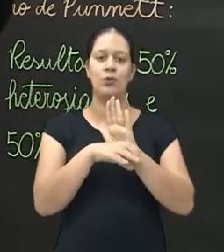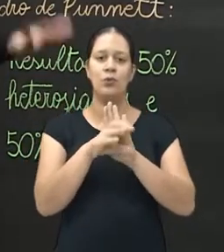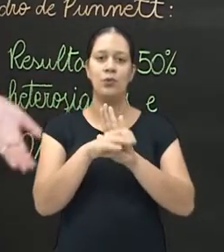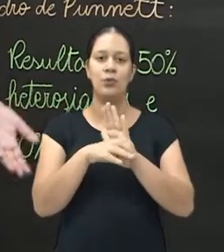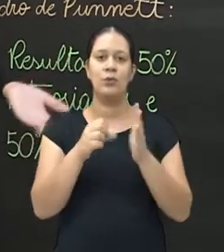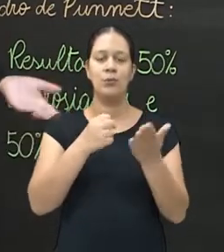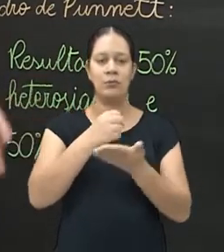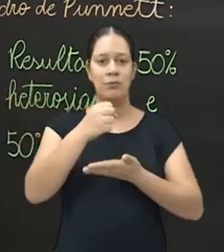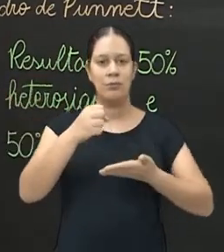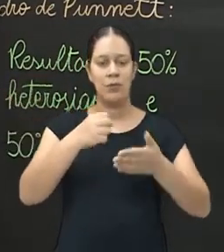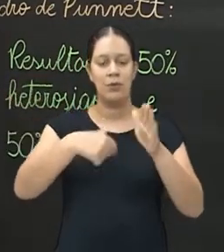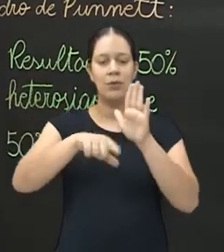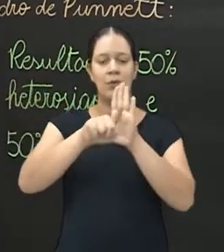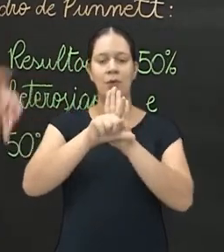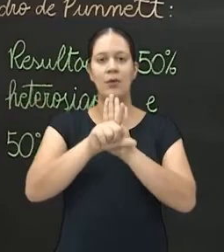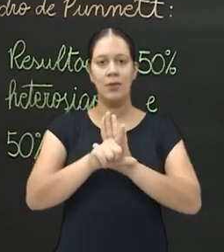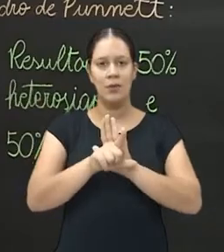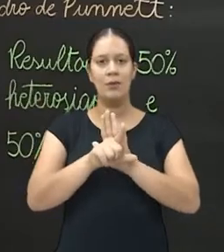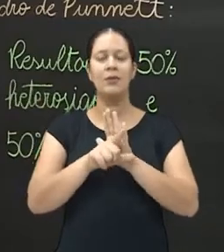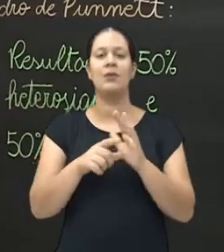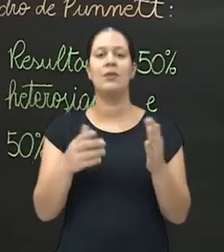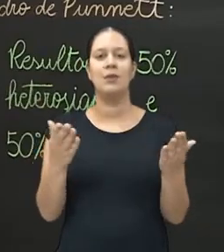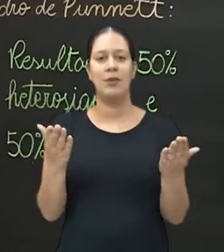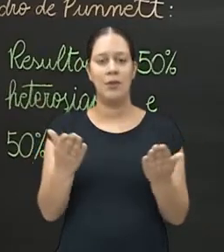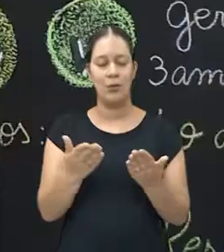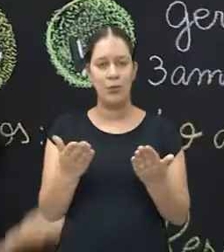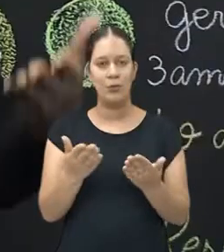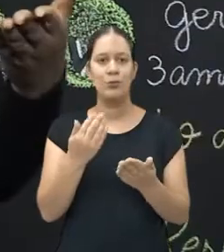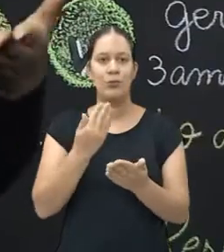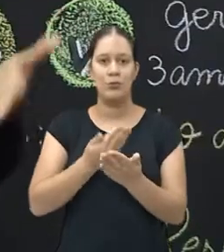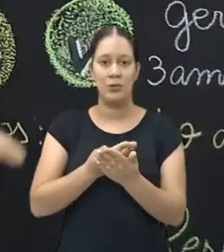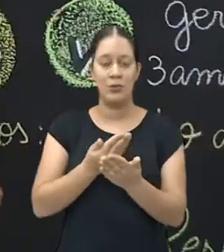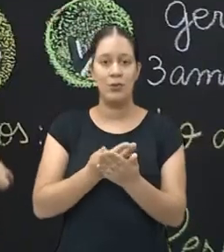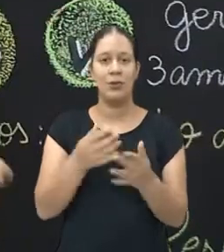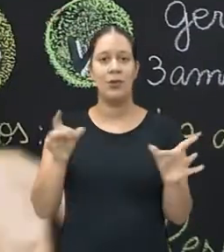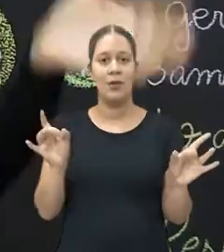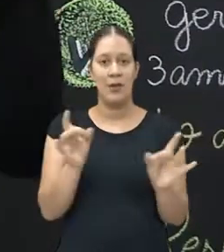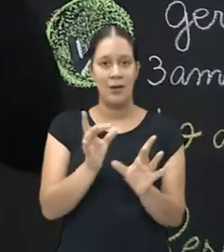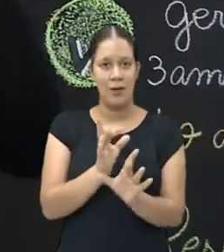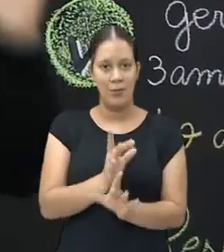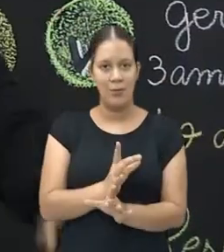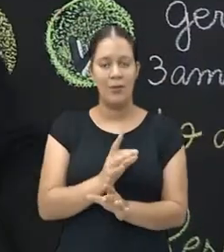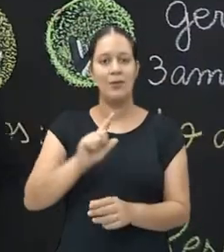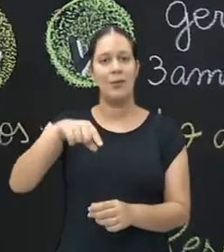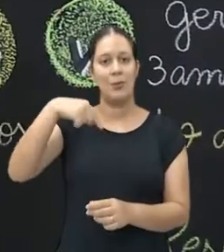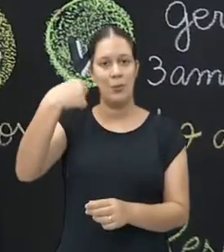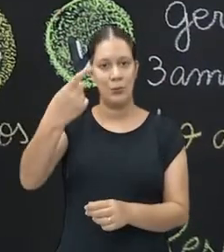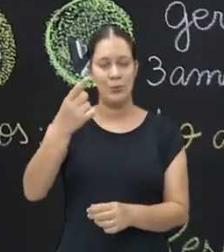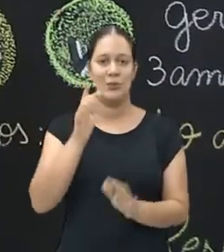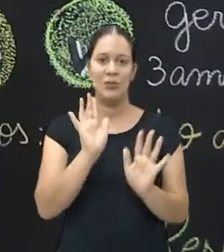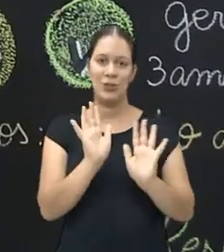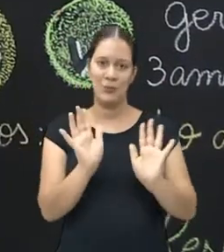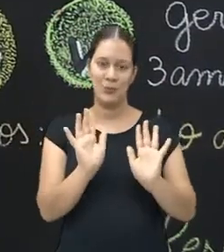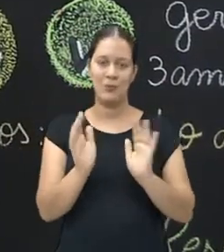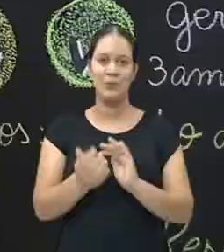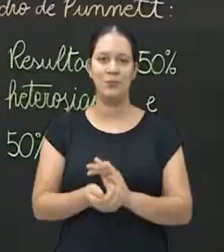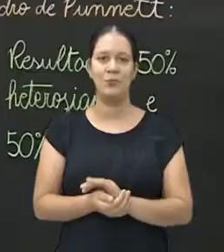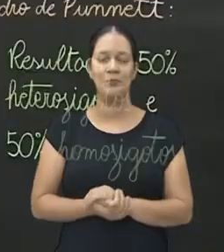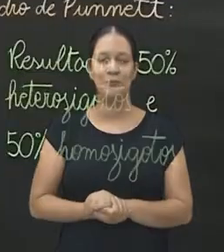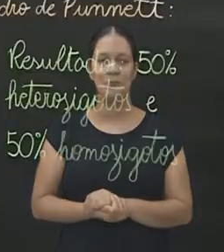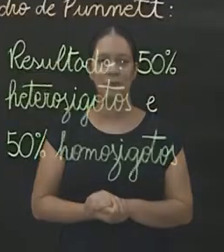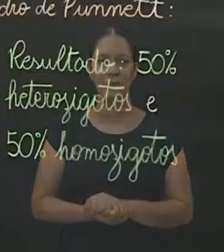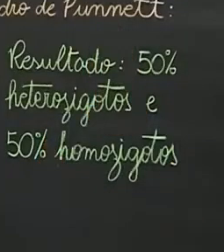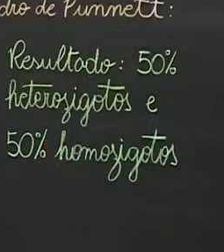básicos, a primeira lei de Mendel, e vamos trabalhar um pouquinho mais com isso aí. Fechamos a nossa aula de hoje e até a próxima. Tchauzinho!